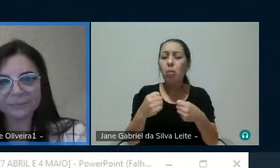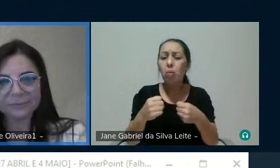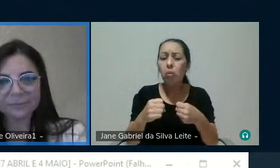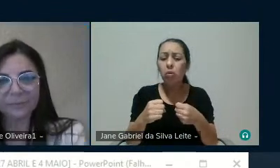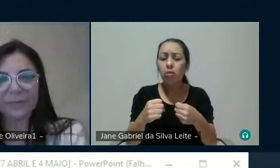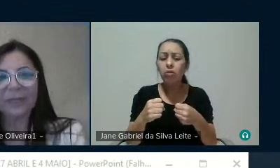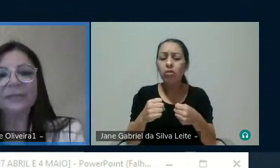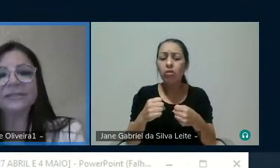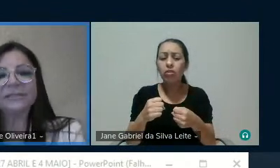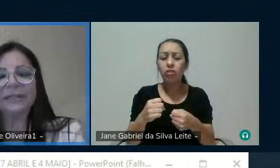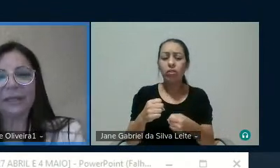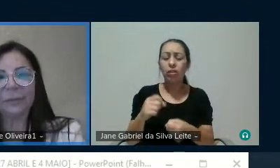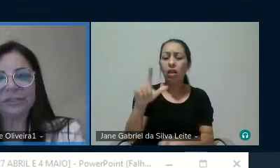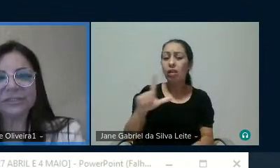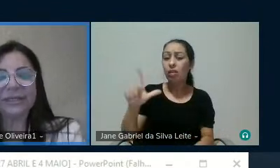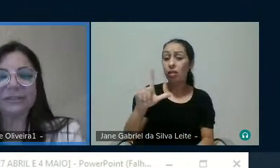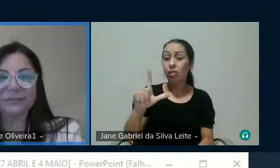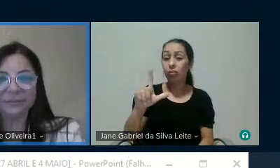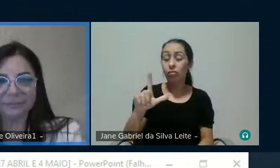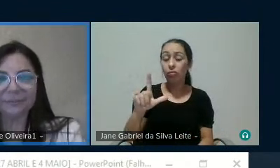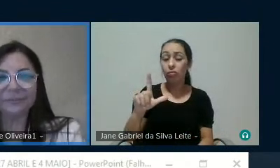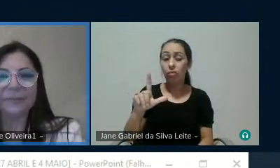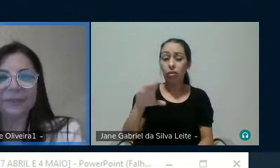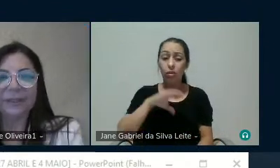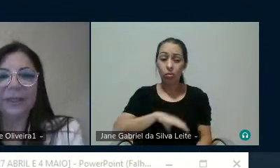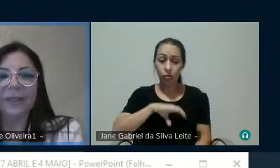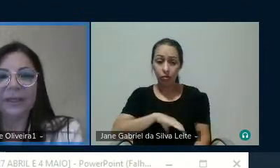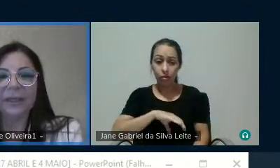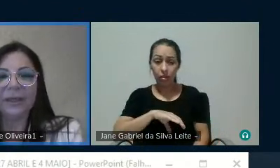Libras? Sim, ela pode ser.